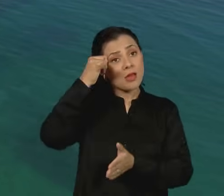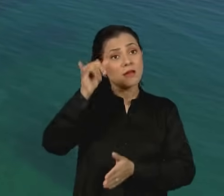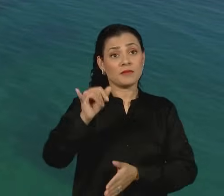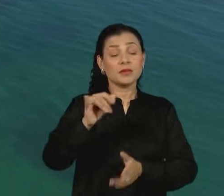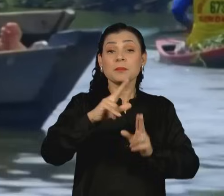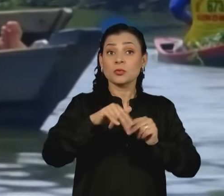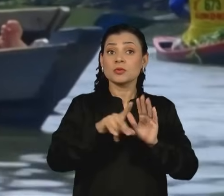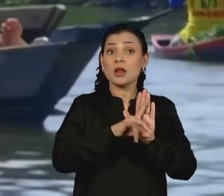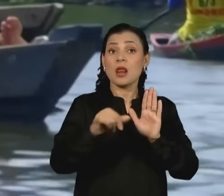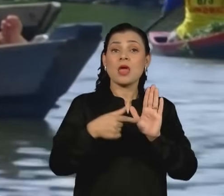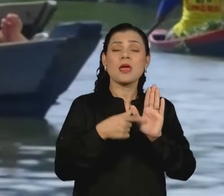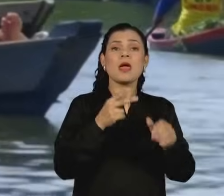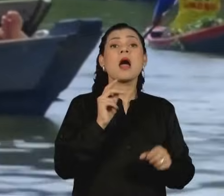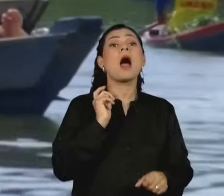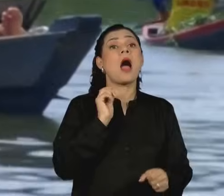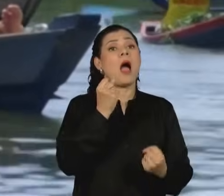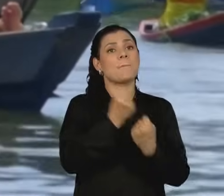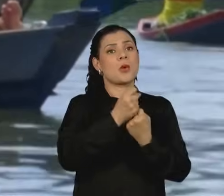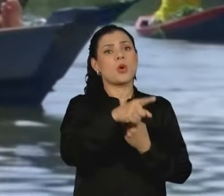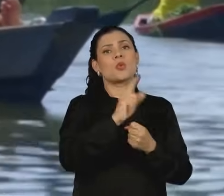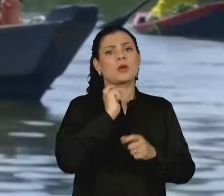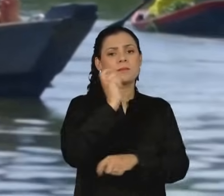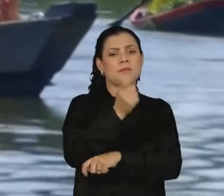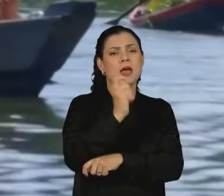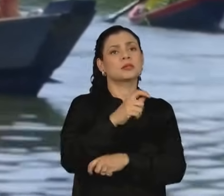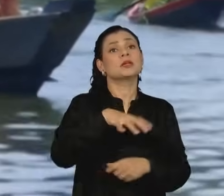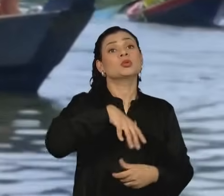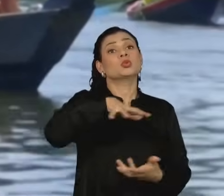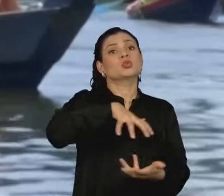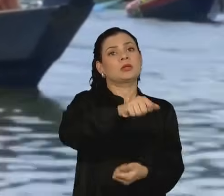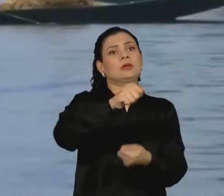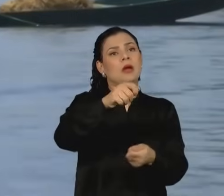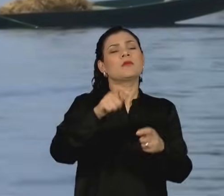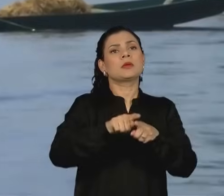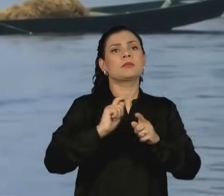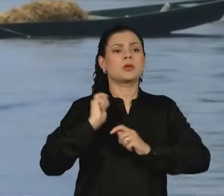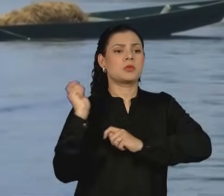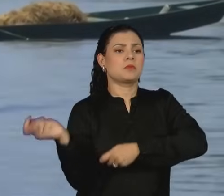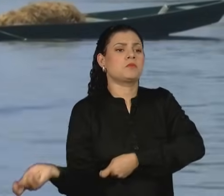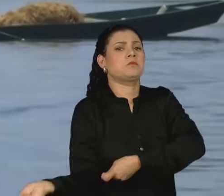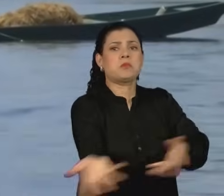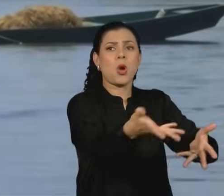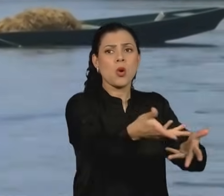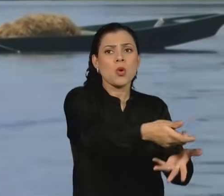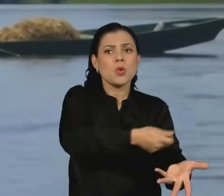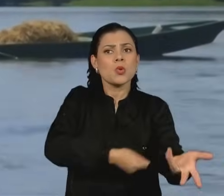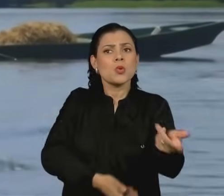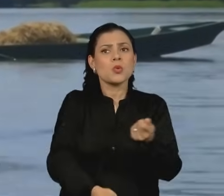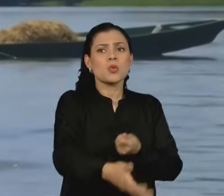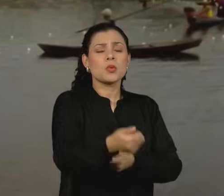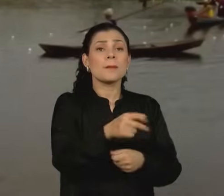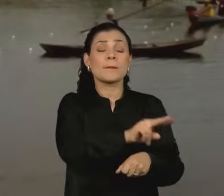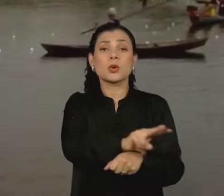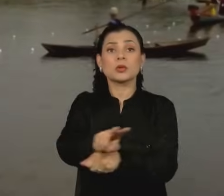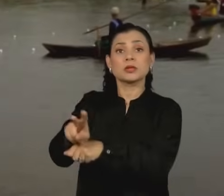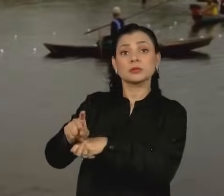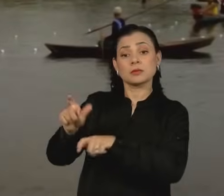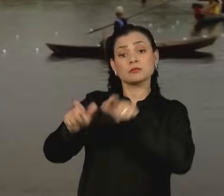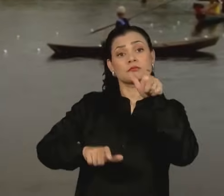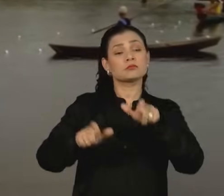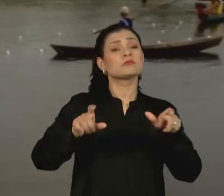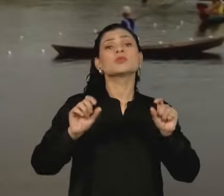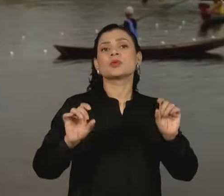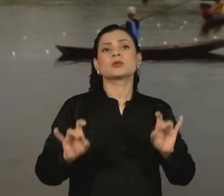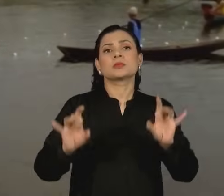lei também apoia a pesca sustentável e outras práticas de comunidades tradicionais e concede proteção especial